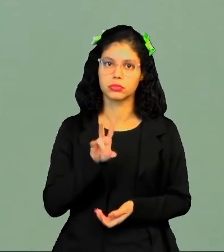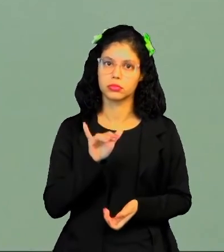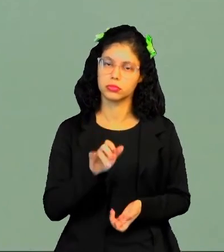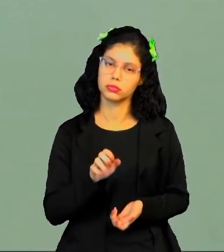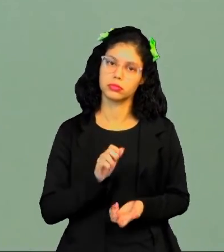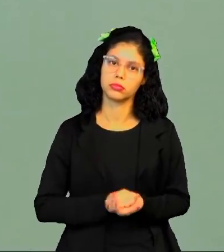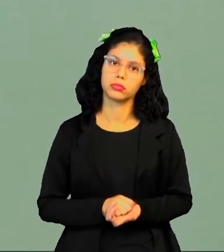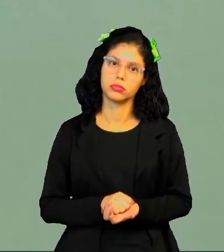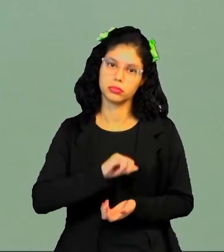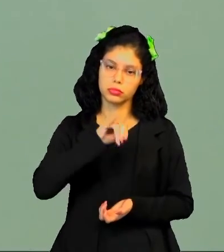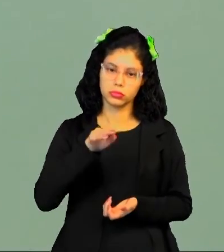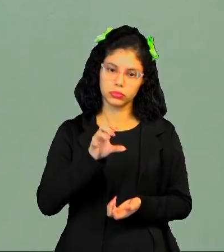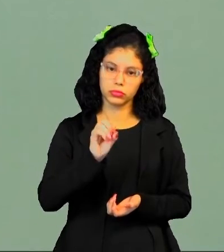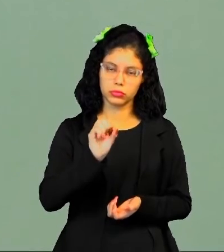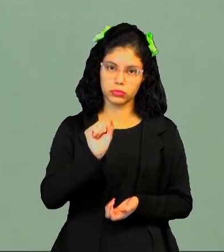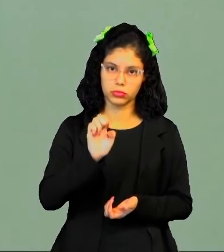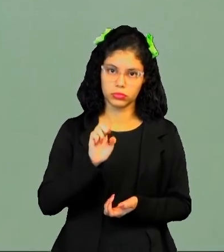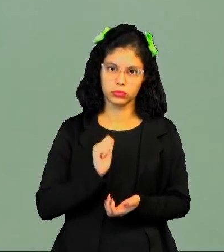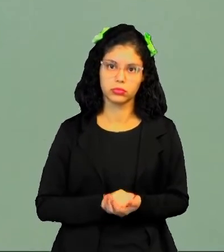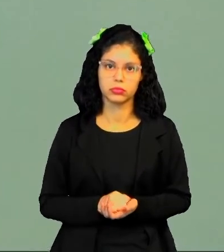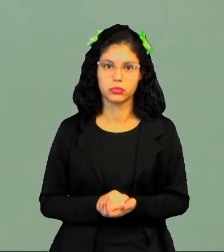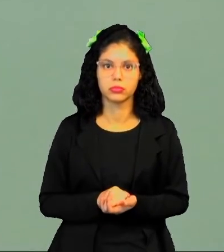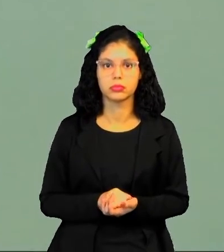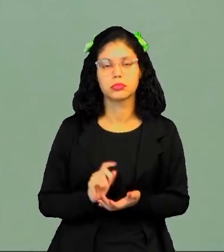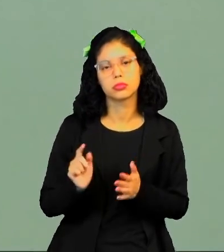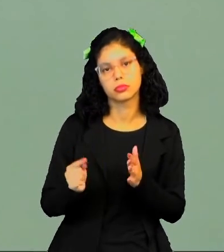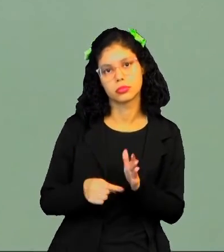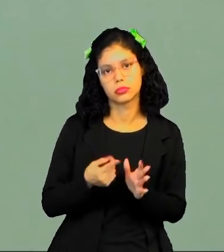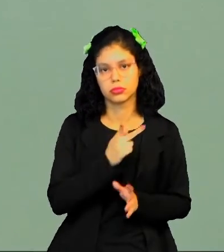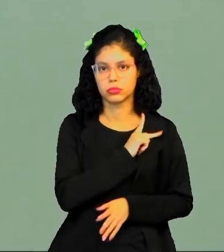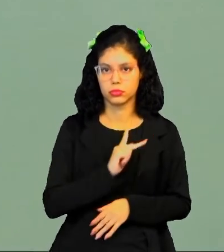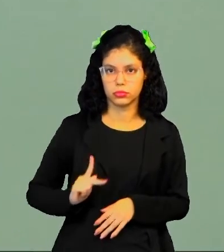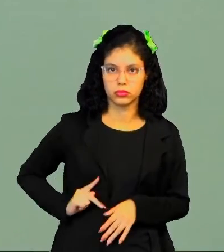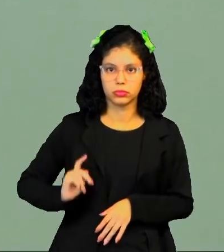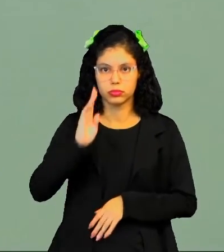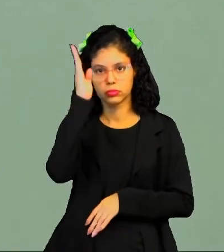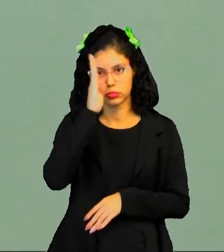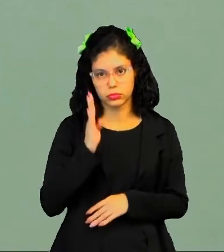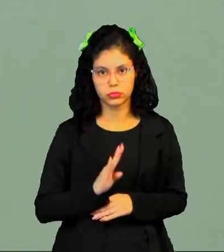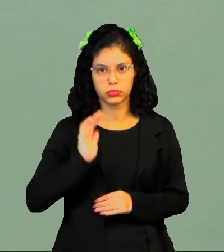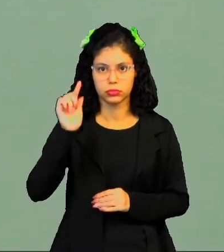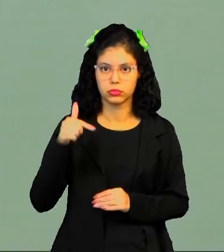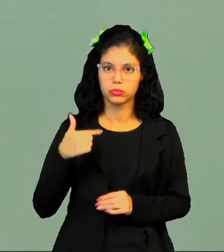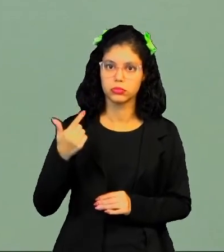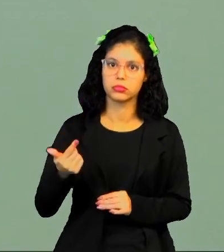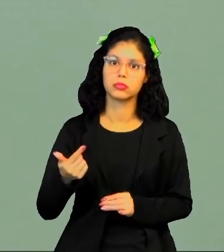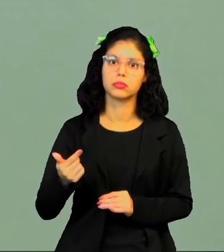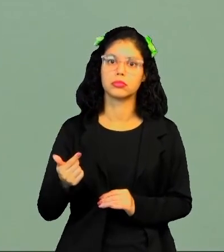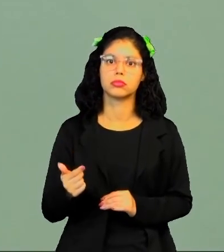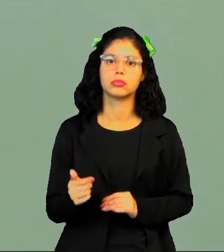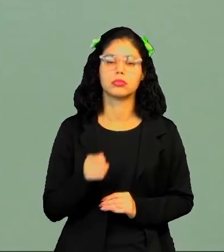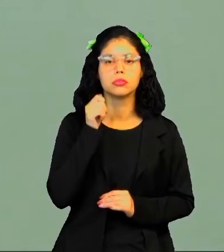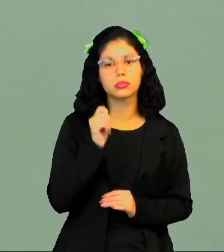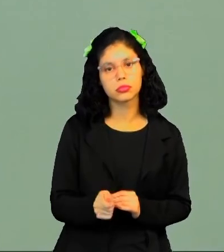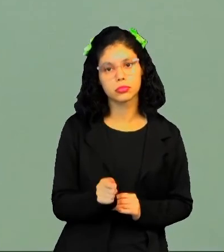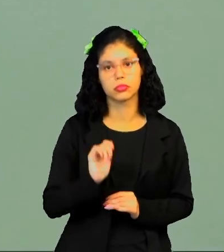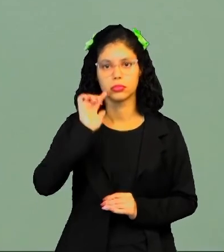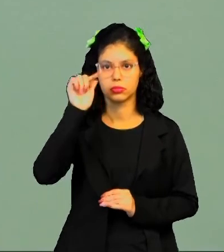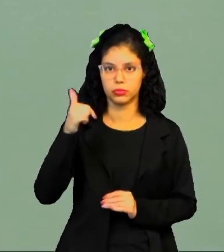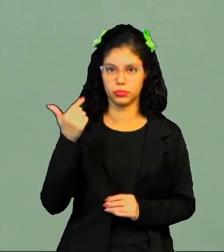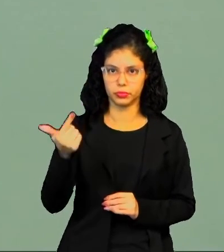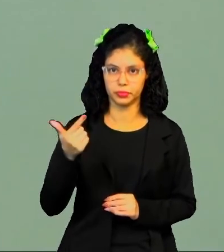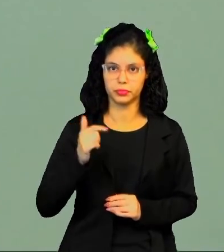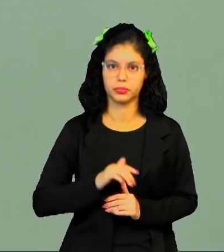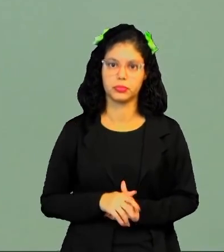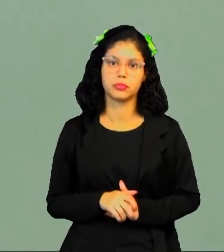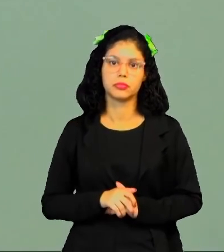o José Sarney, né, que se torna o primeiro presidente do Brasil após a época da ditadura militar,